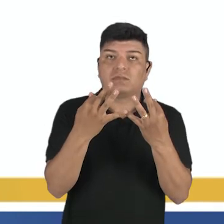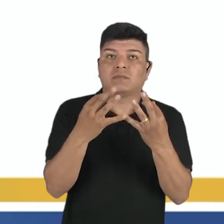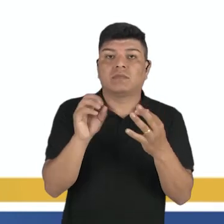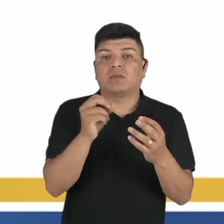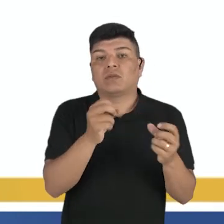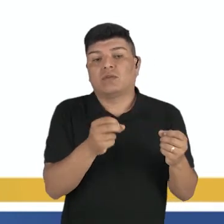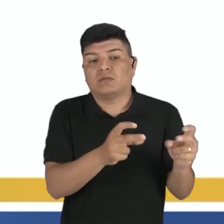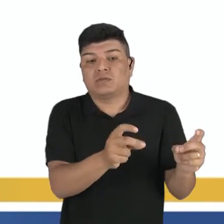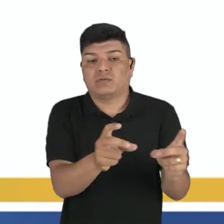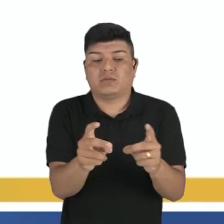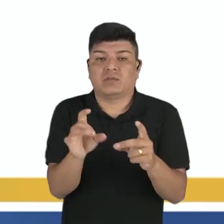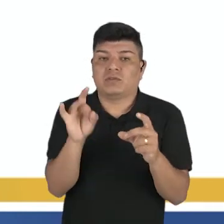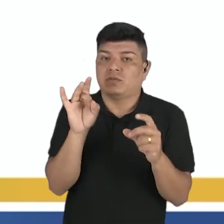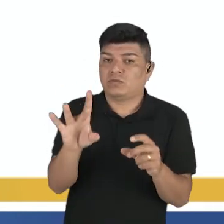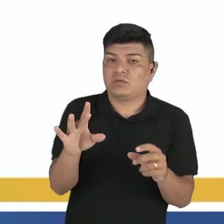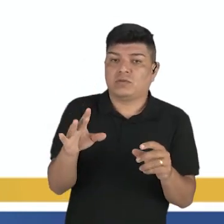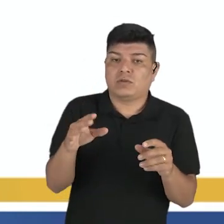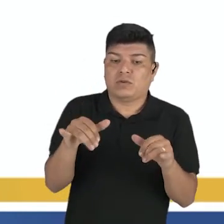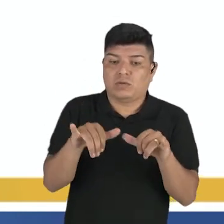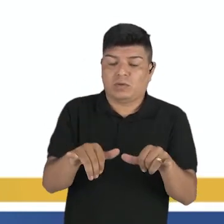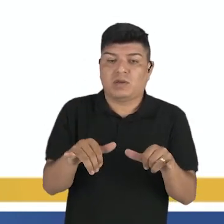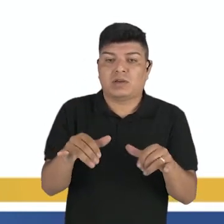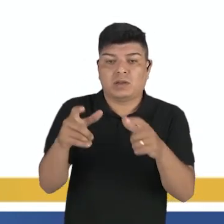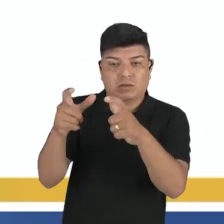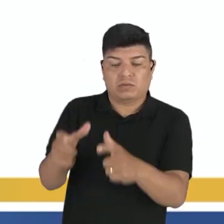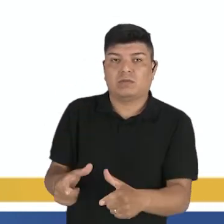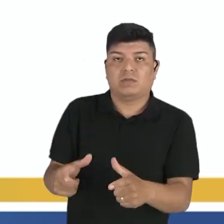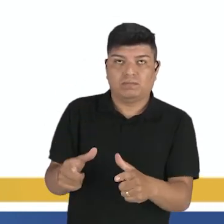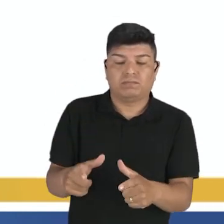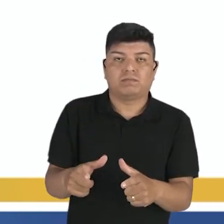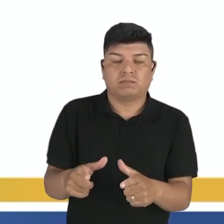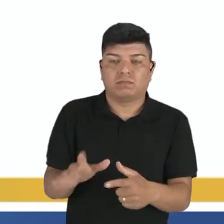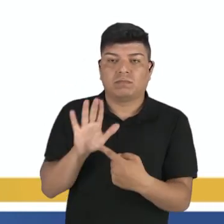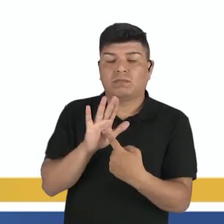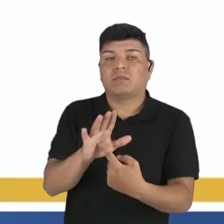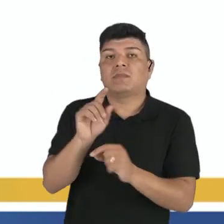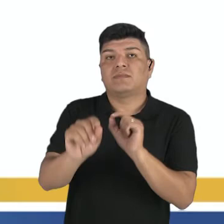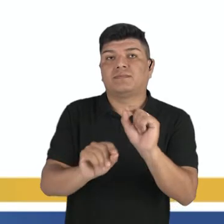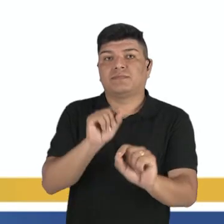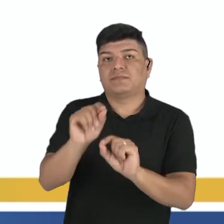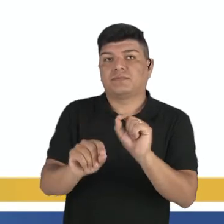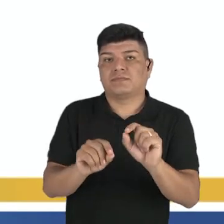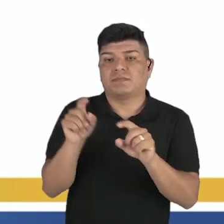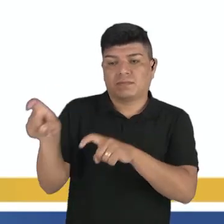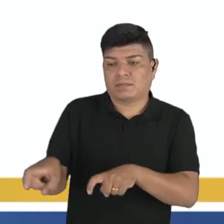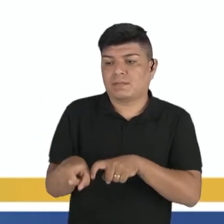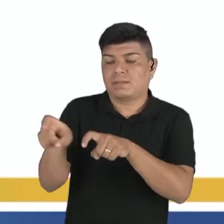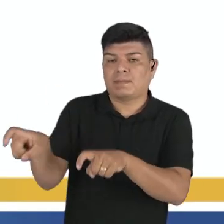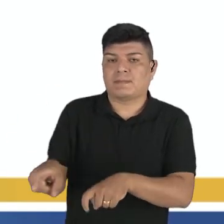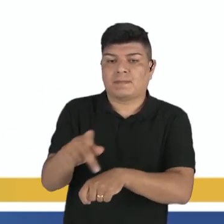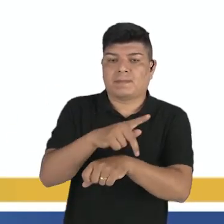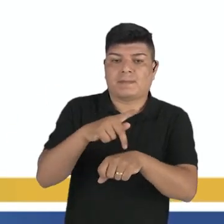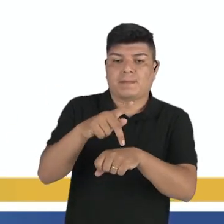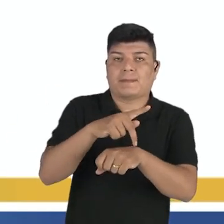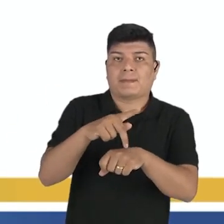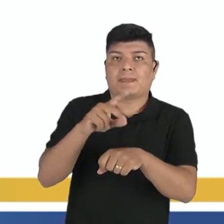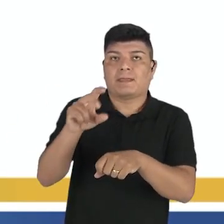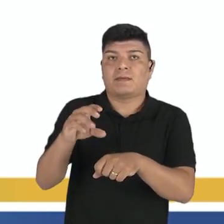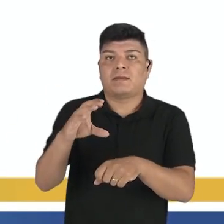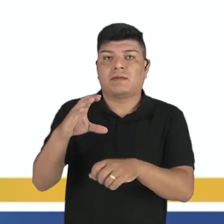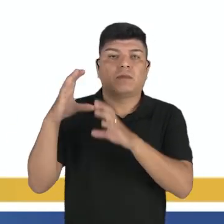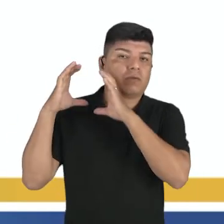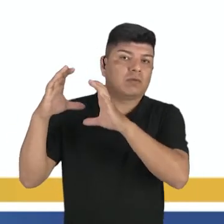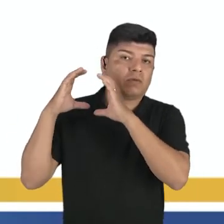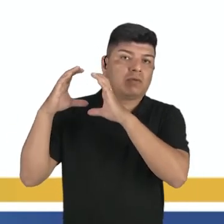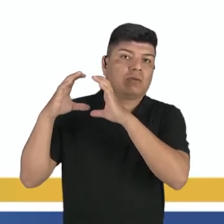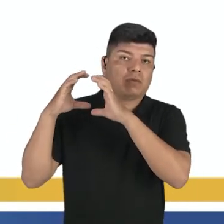ou se vender, só vende ao mercado local. Né? E lá vai se destacar o que nesse tipo de agricultura nesses outros países? O